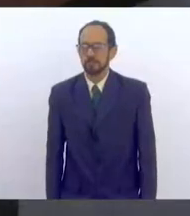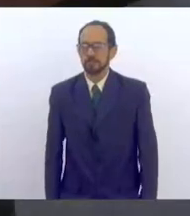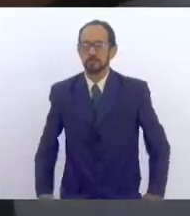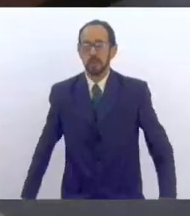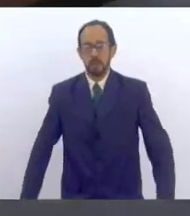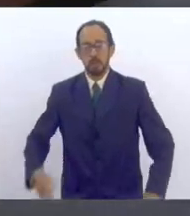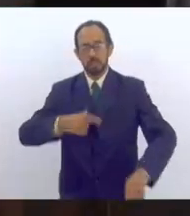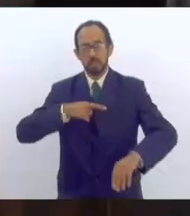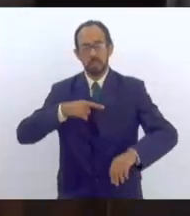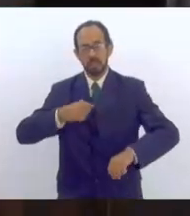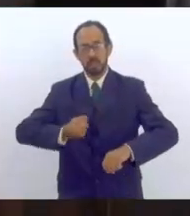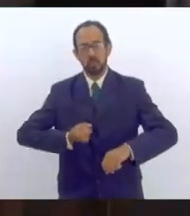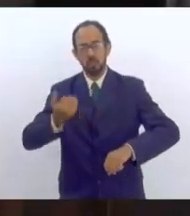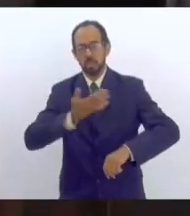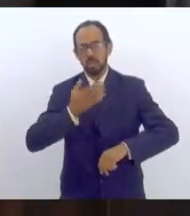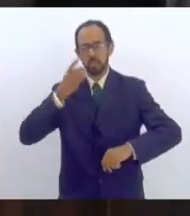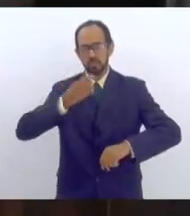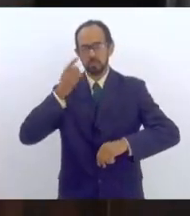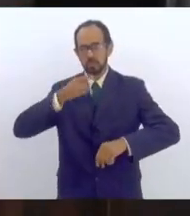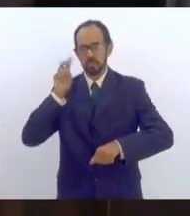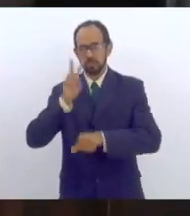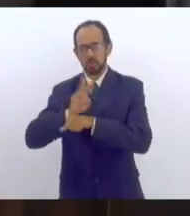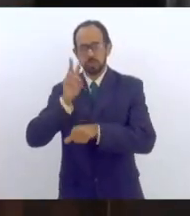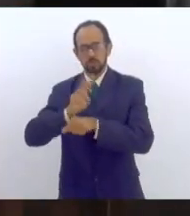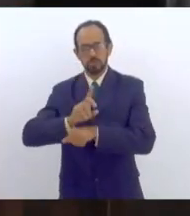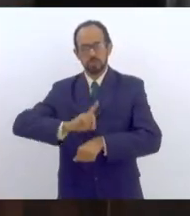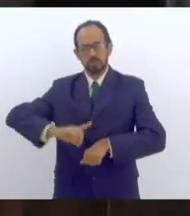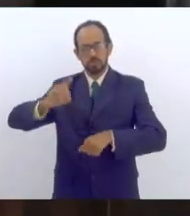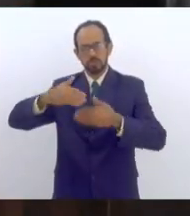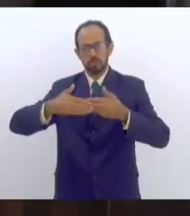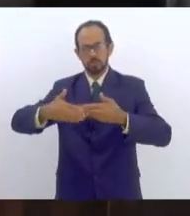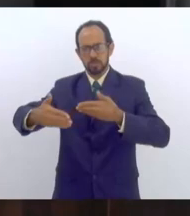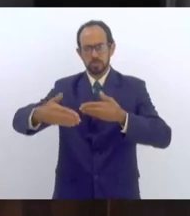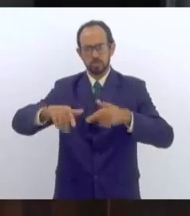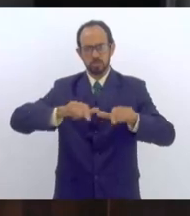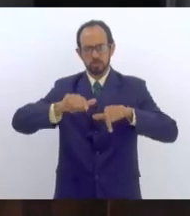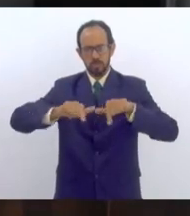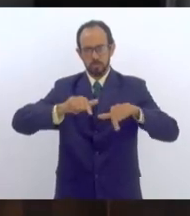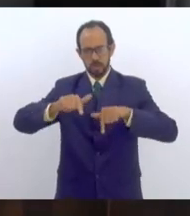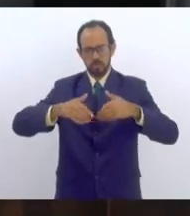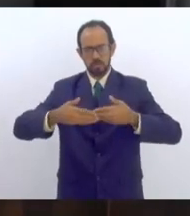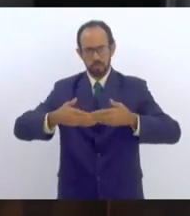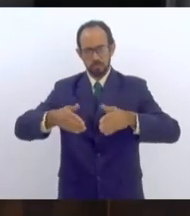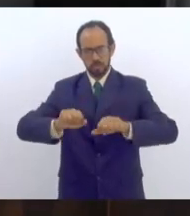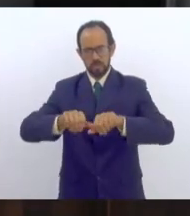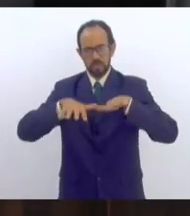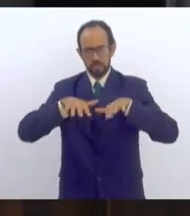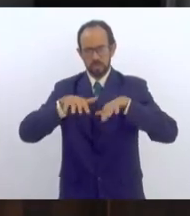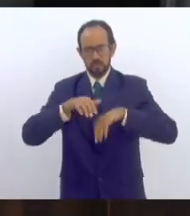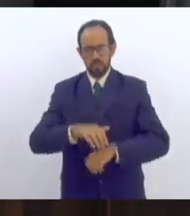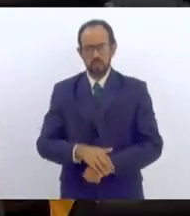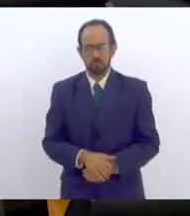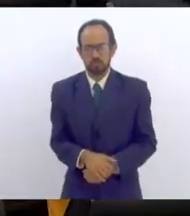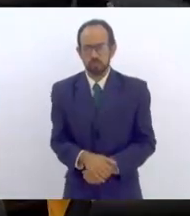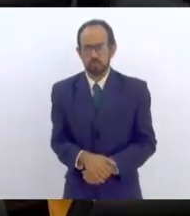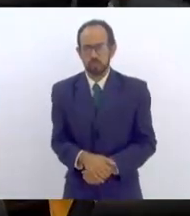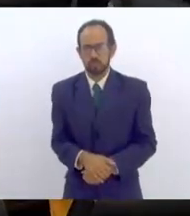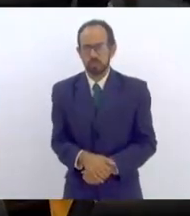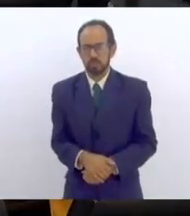Havendo o número legal sob a proteção de Deus, iniciamos os nossos trabalhos. Está aberta a sessão.